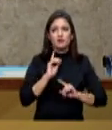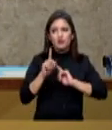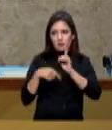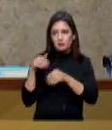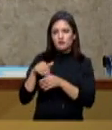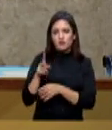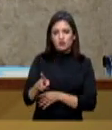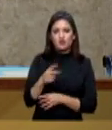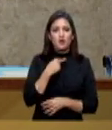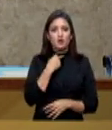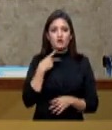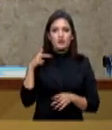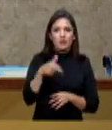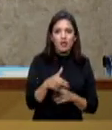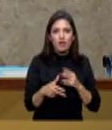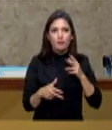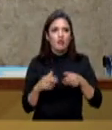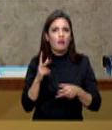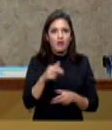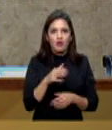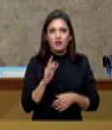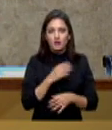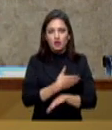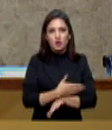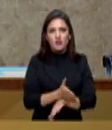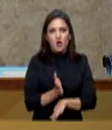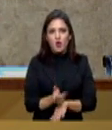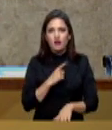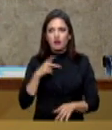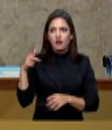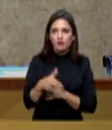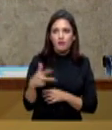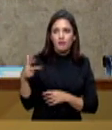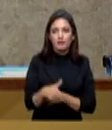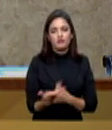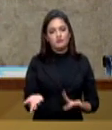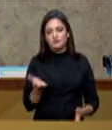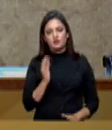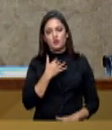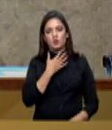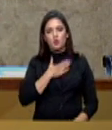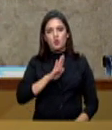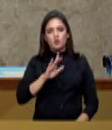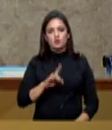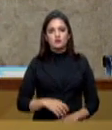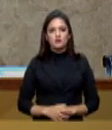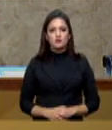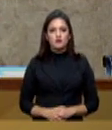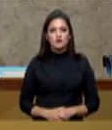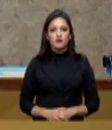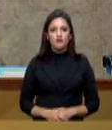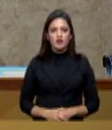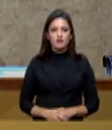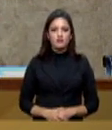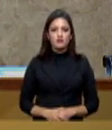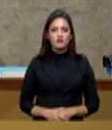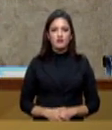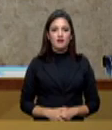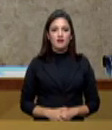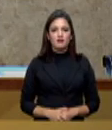interrupções aumentamos a todo momento em que o atacante se manifesta então